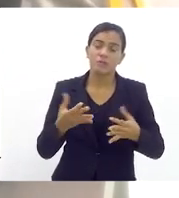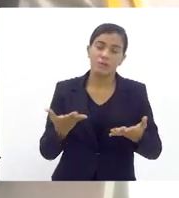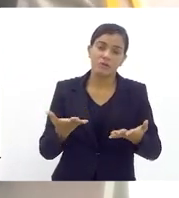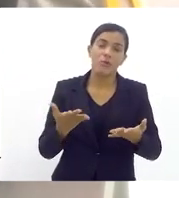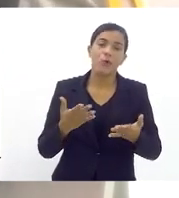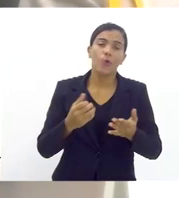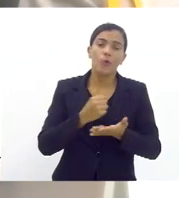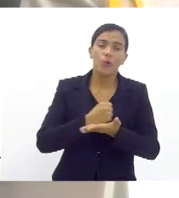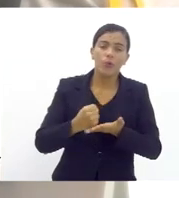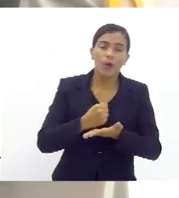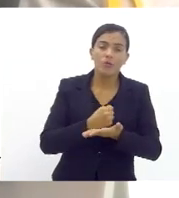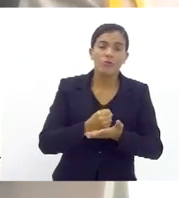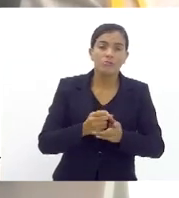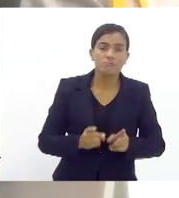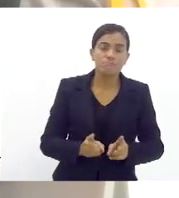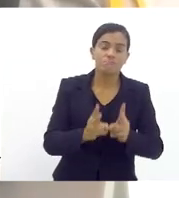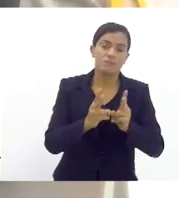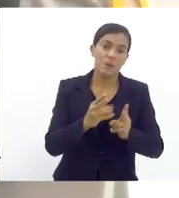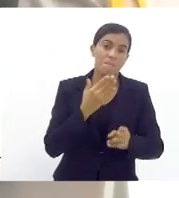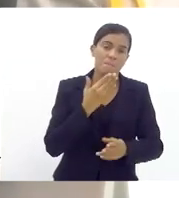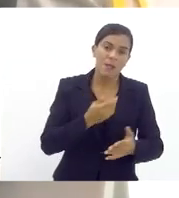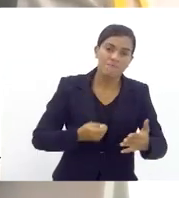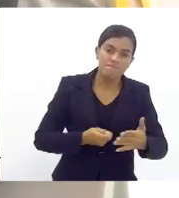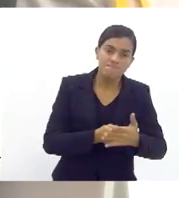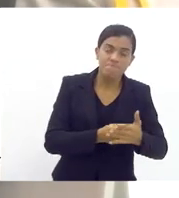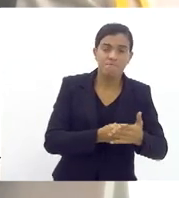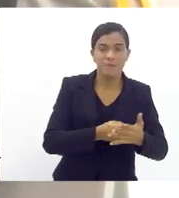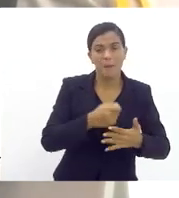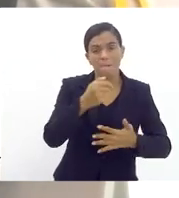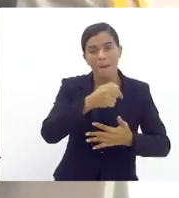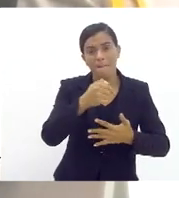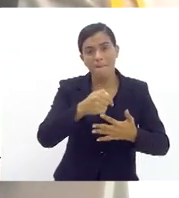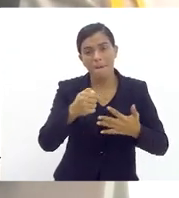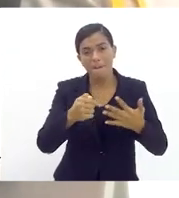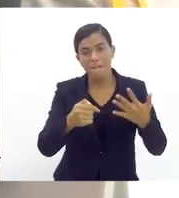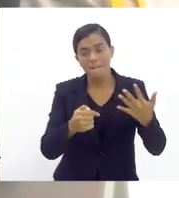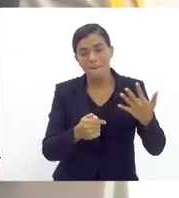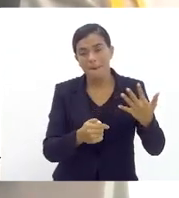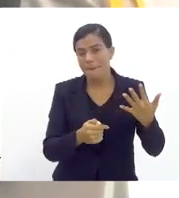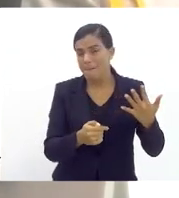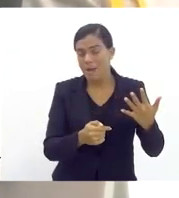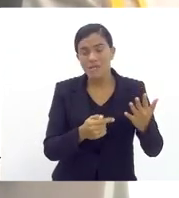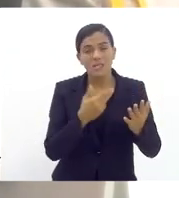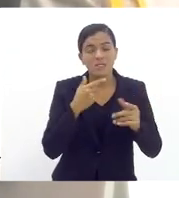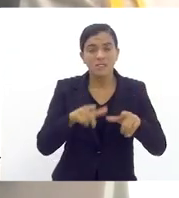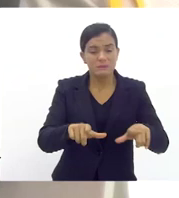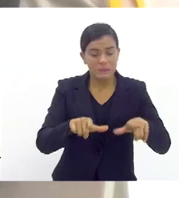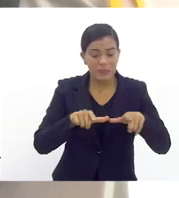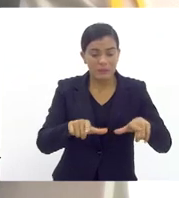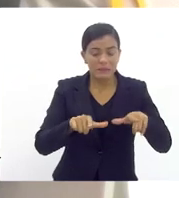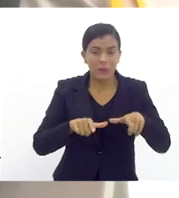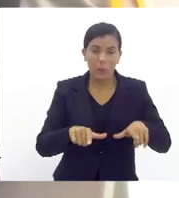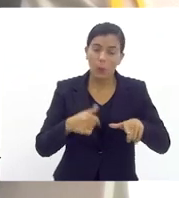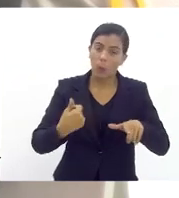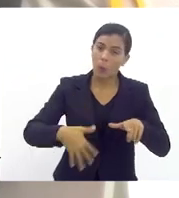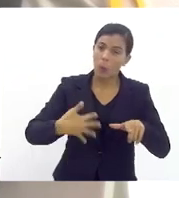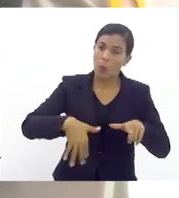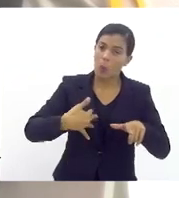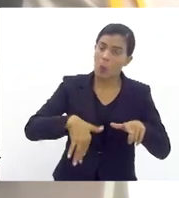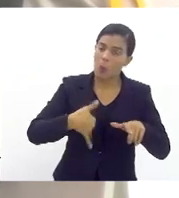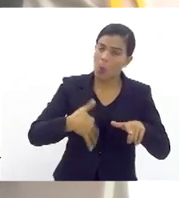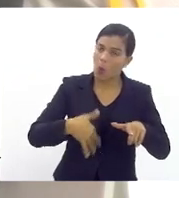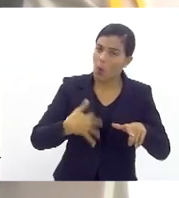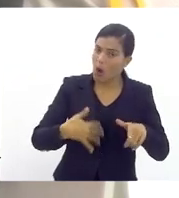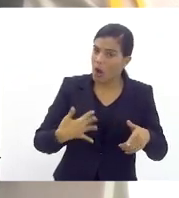os cartórios fazem uma exigência muito descabida, há uma série de certidões que encarece muito para